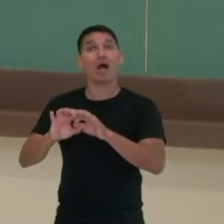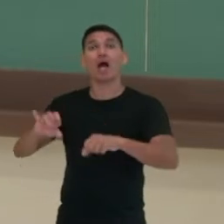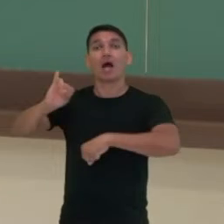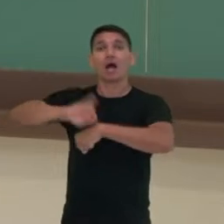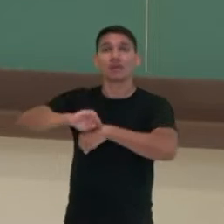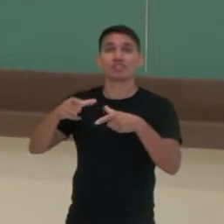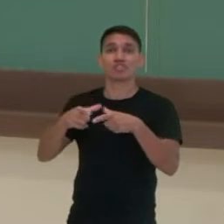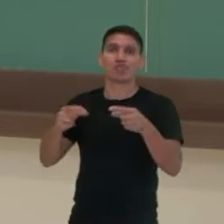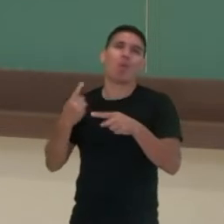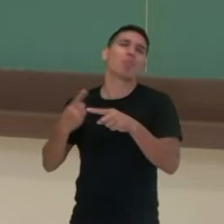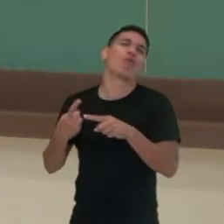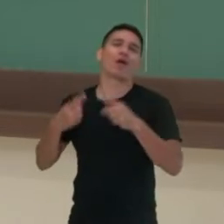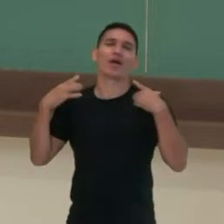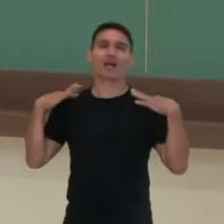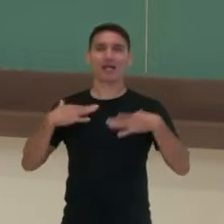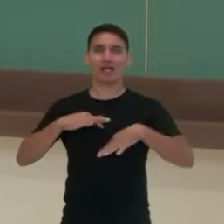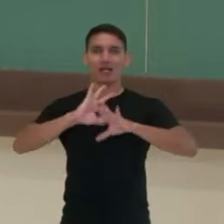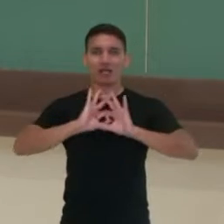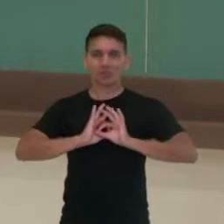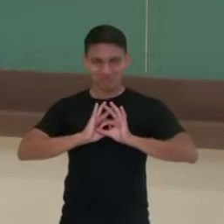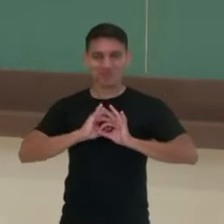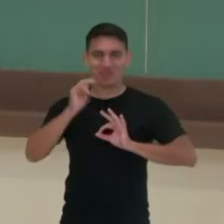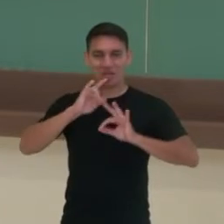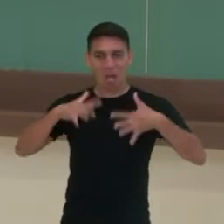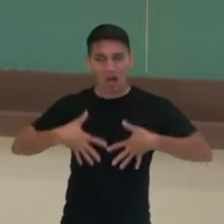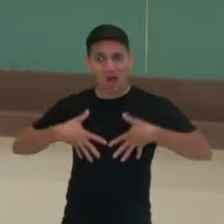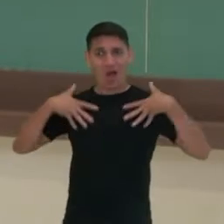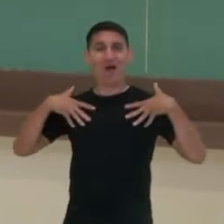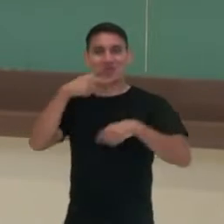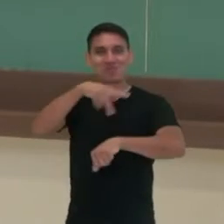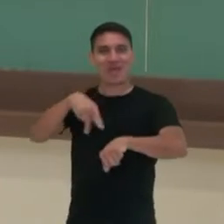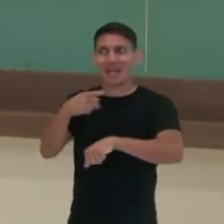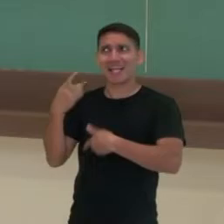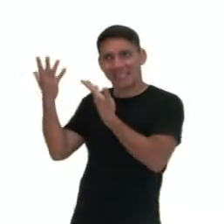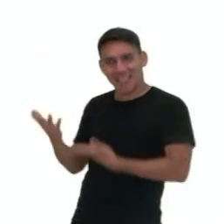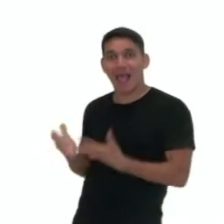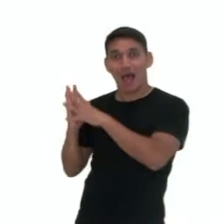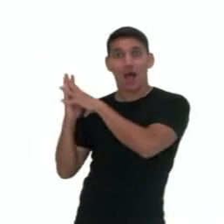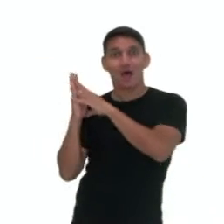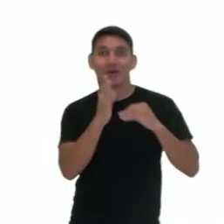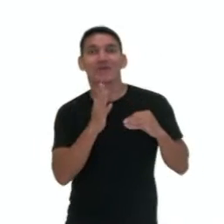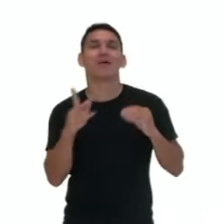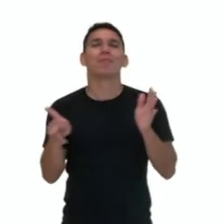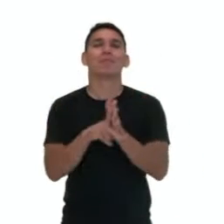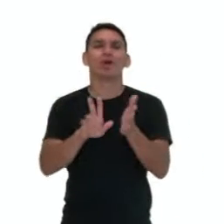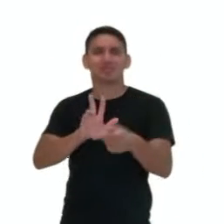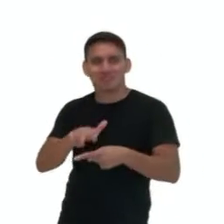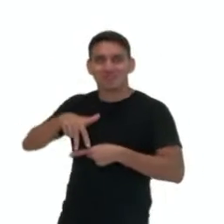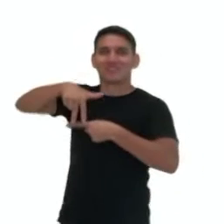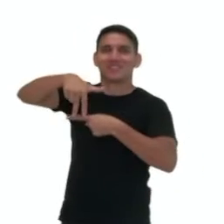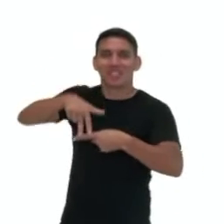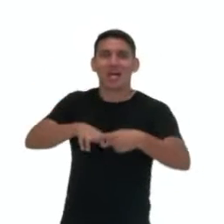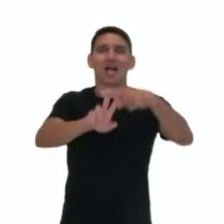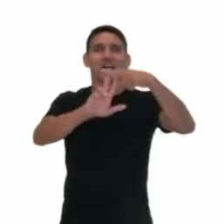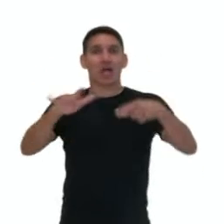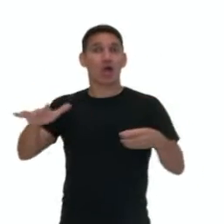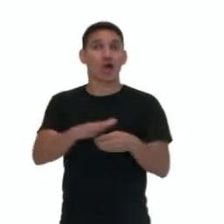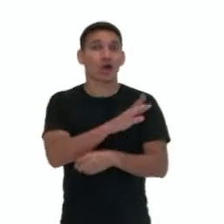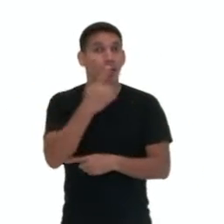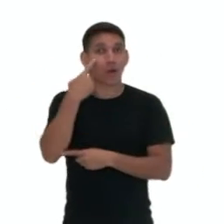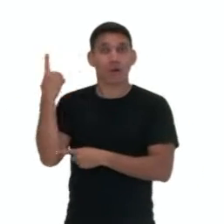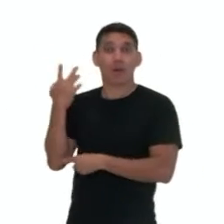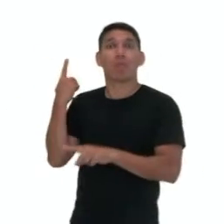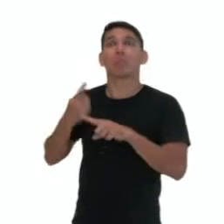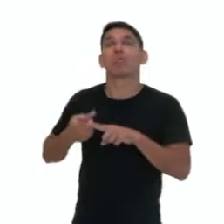ganhou medalhas olímpicas, orgulhou nosso país, ela é um exemplo de atleta da ginástica, né? Uma atleta completa. Por quê? Porque